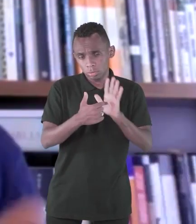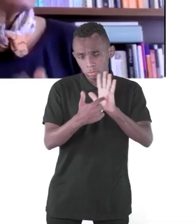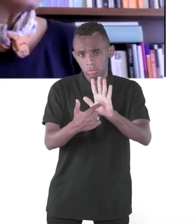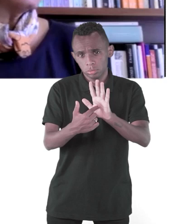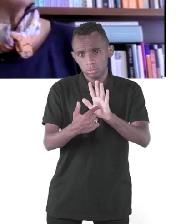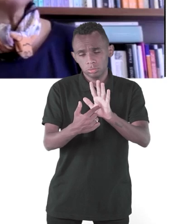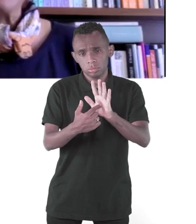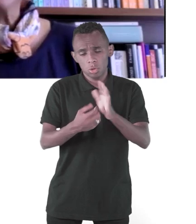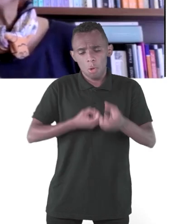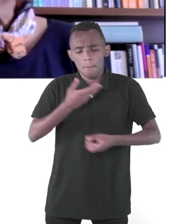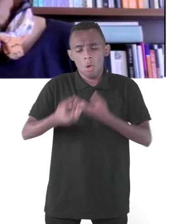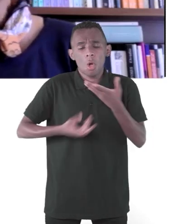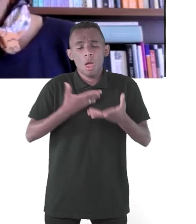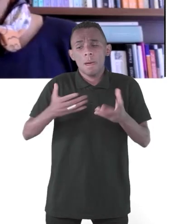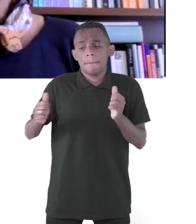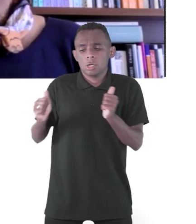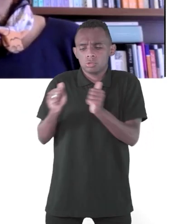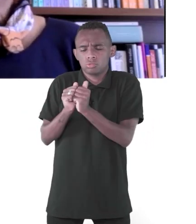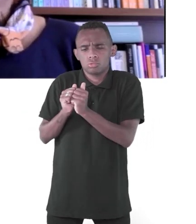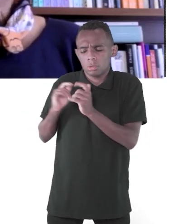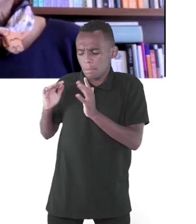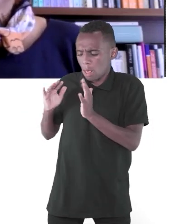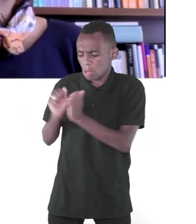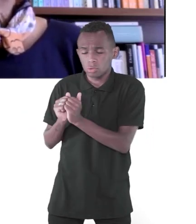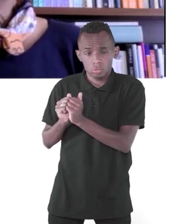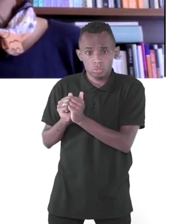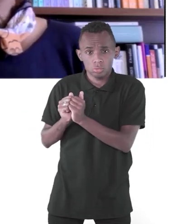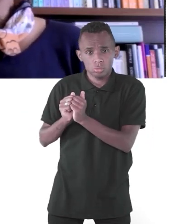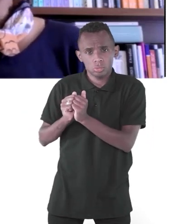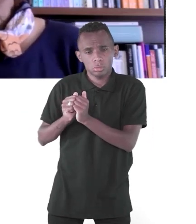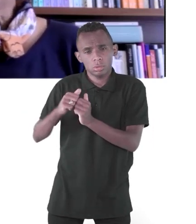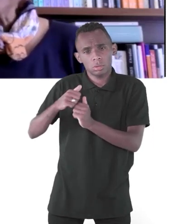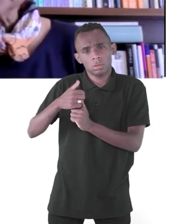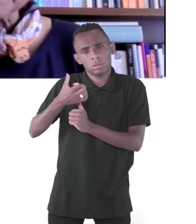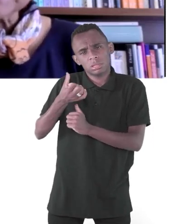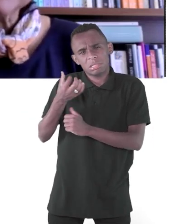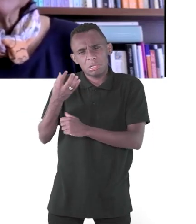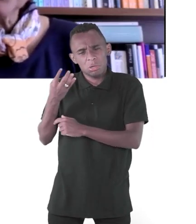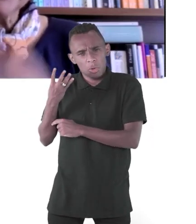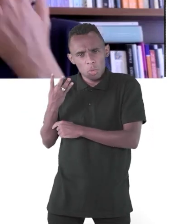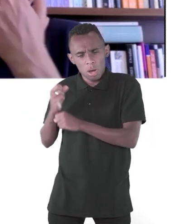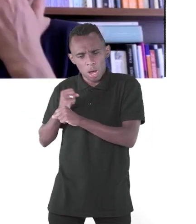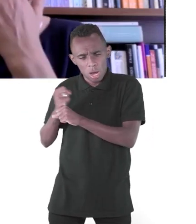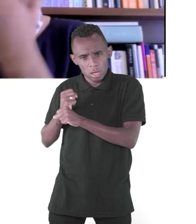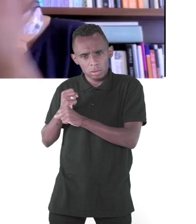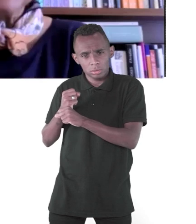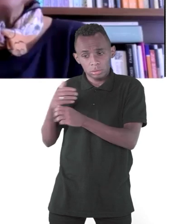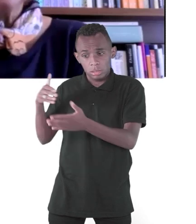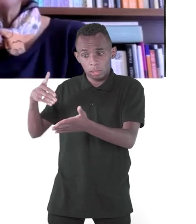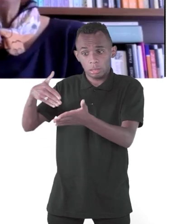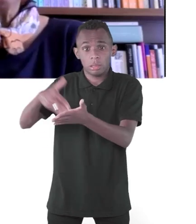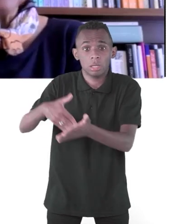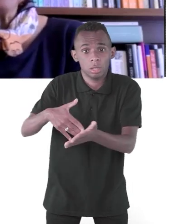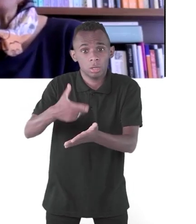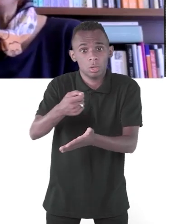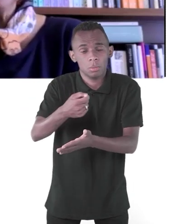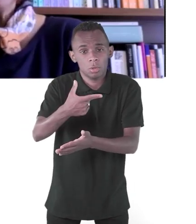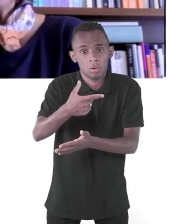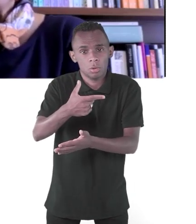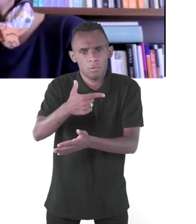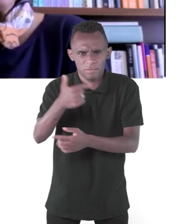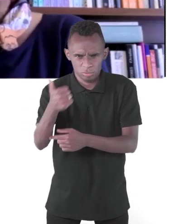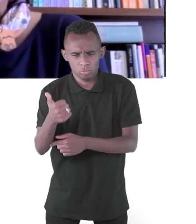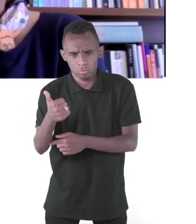de 64 até 64, não, 68 Anotado. Até